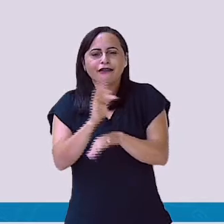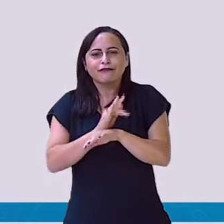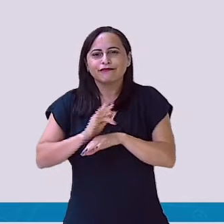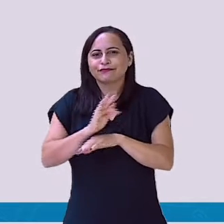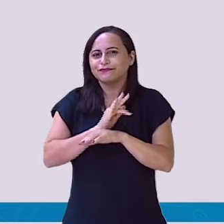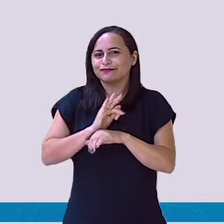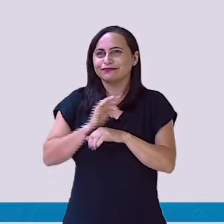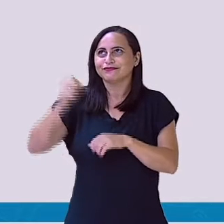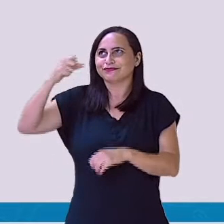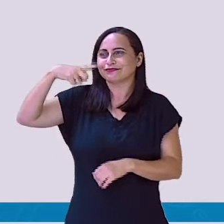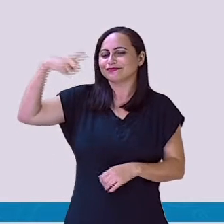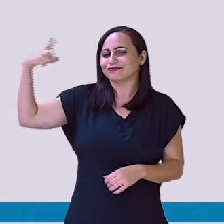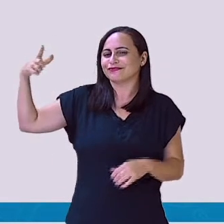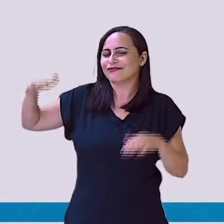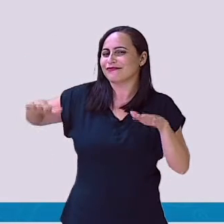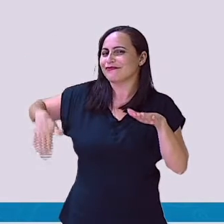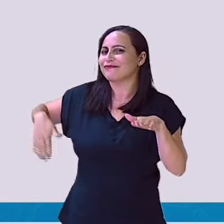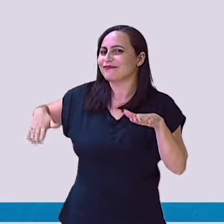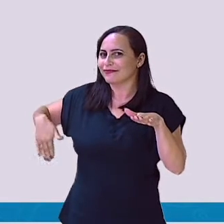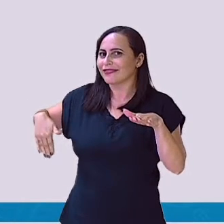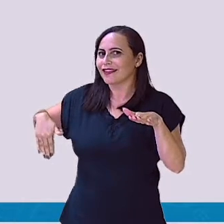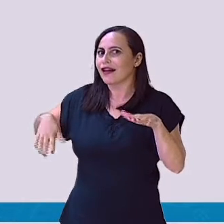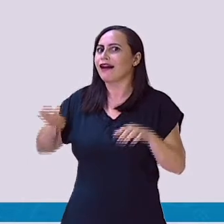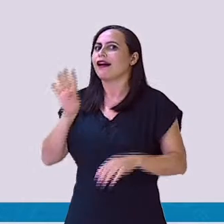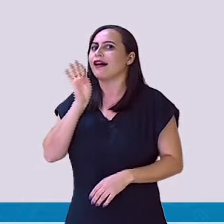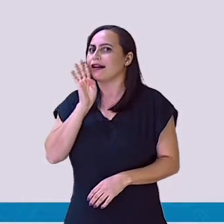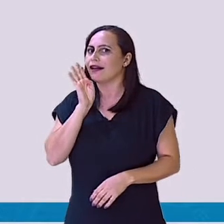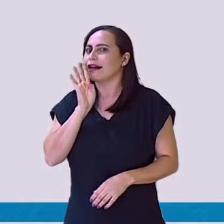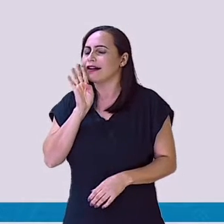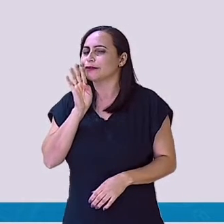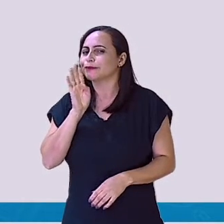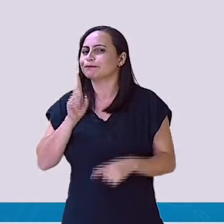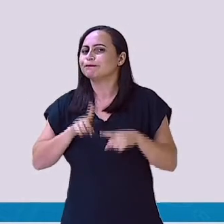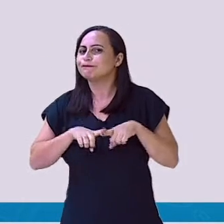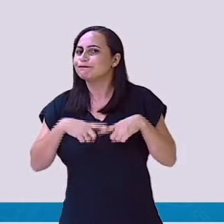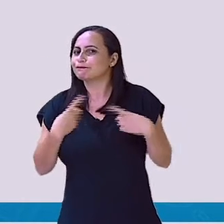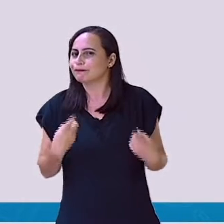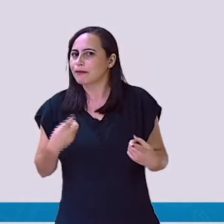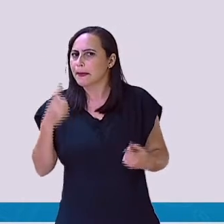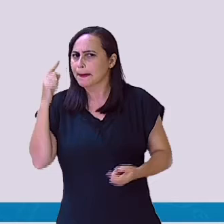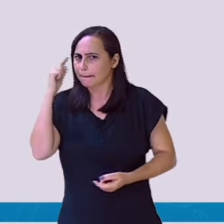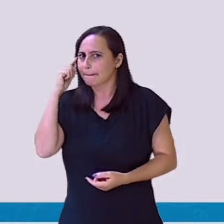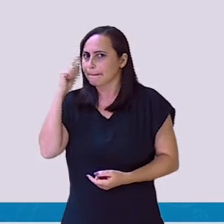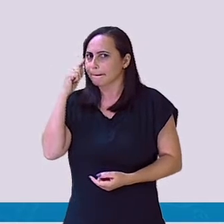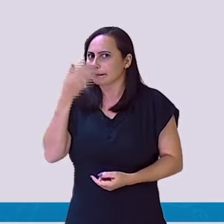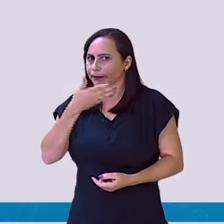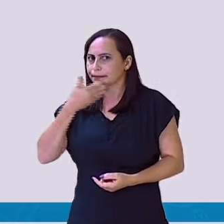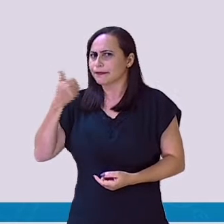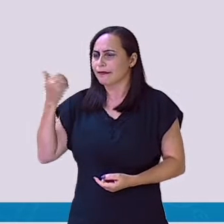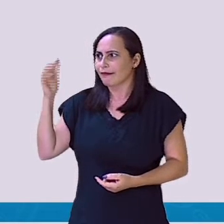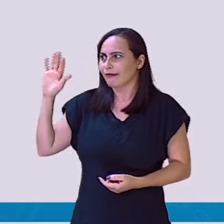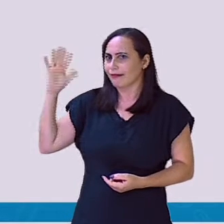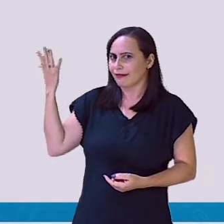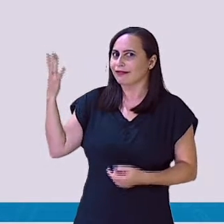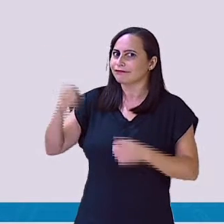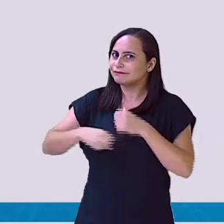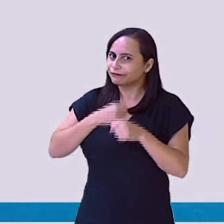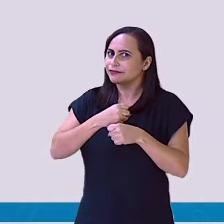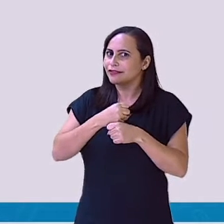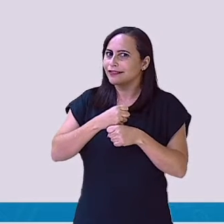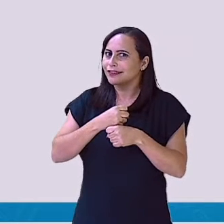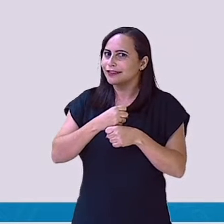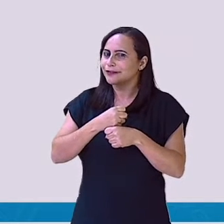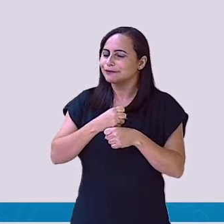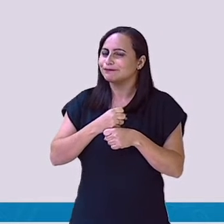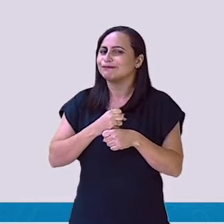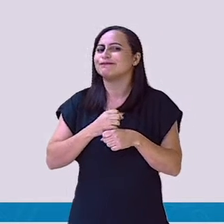comemorar a chegada do verão e achar que essa é a melhor estação do ano. E realmente seria, se